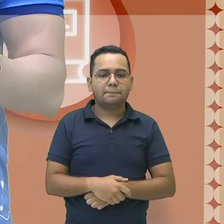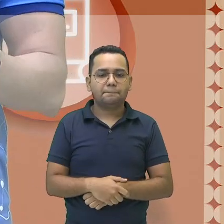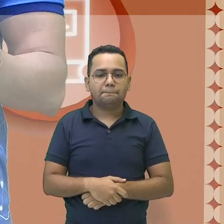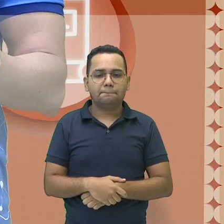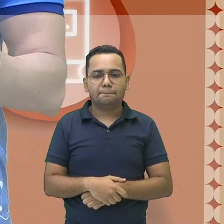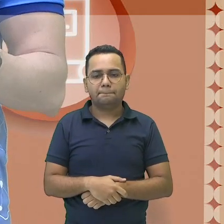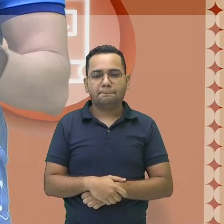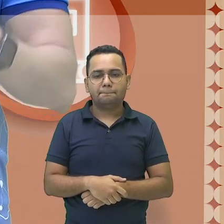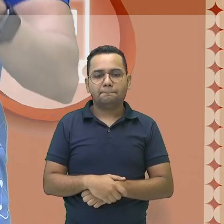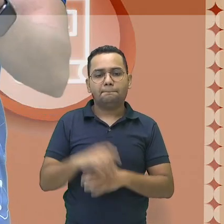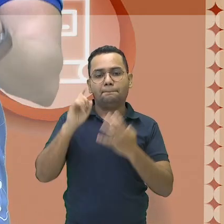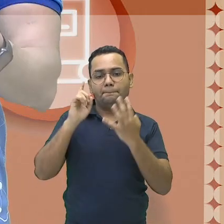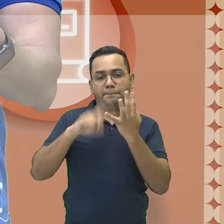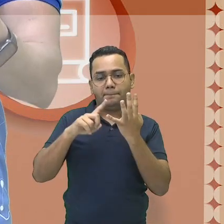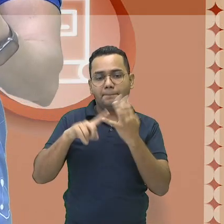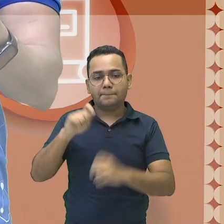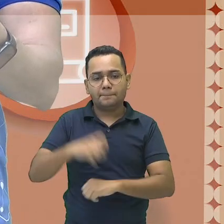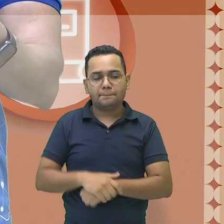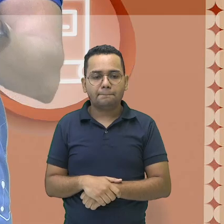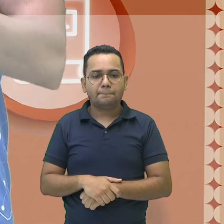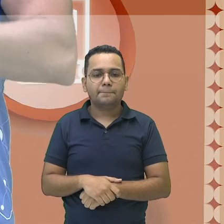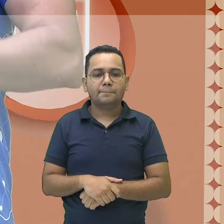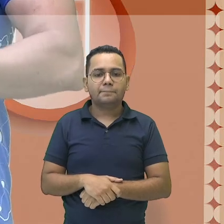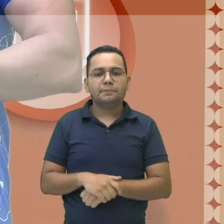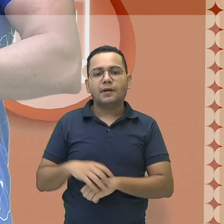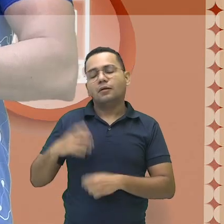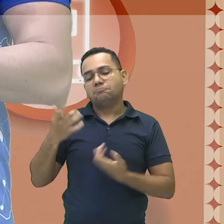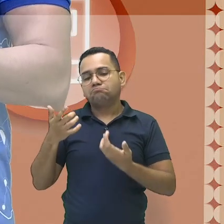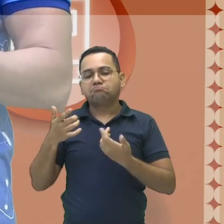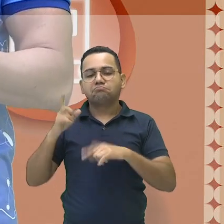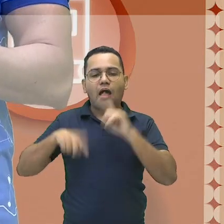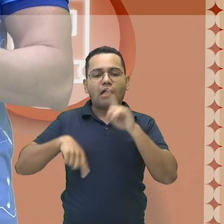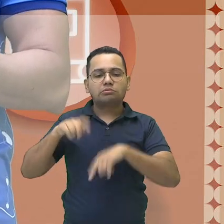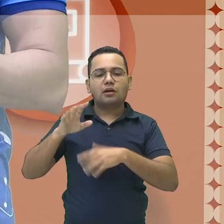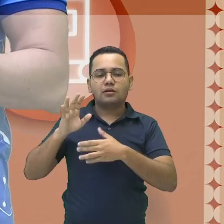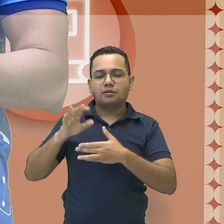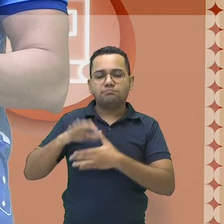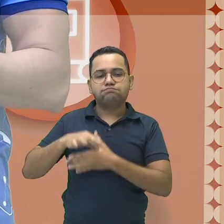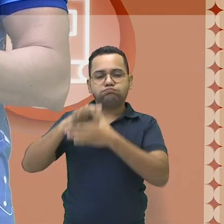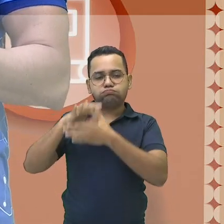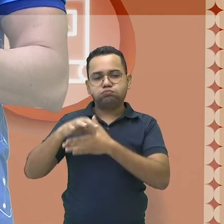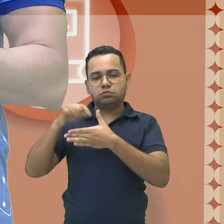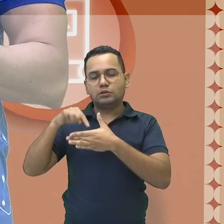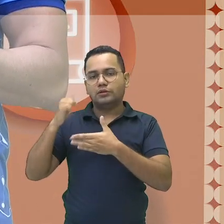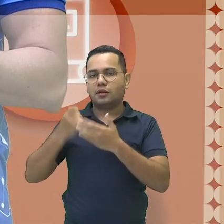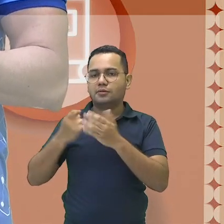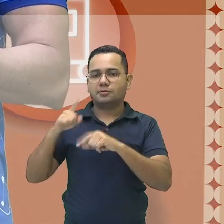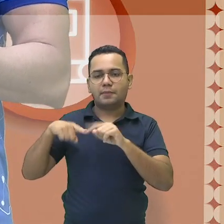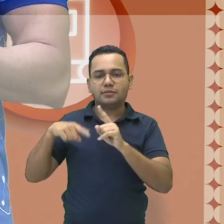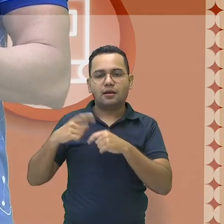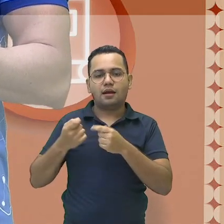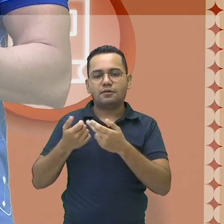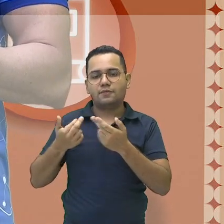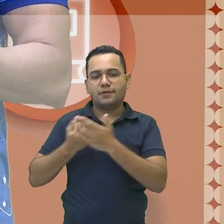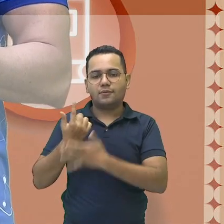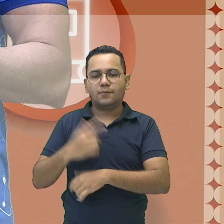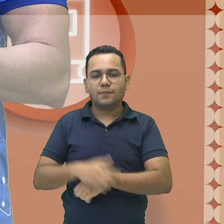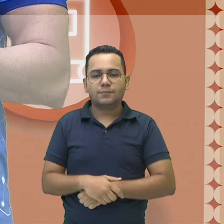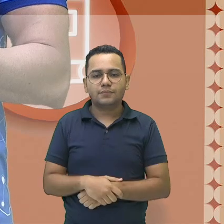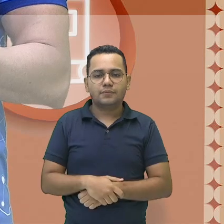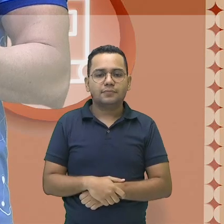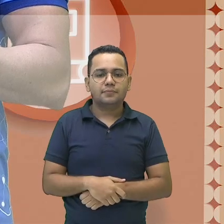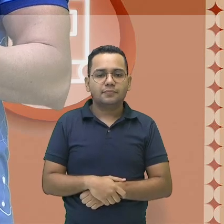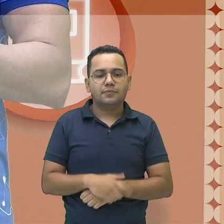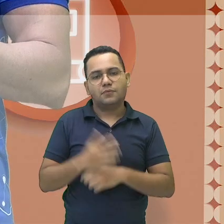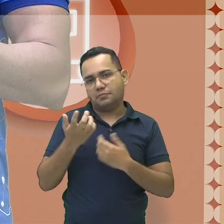outro ponto importante. A gente precisa desses alimentos oriundos da agricultura e pecuária, né? Mas essas atividades, a gente precisa